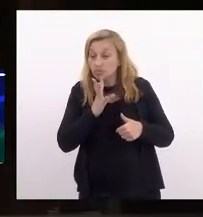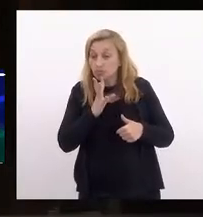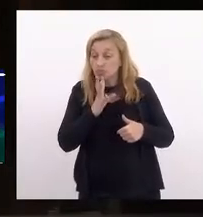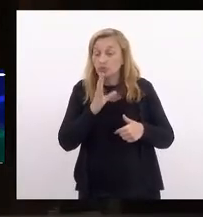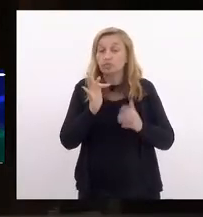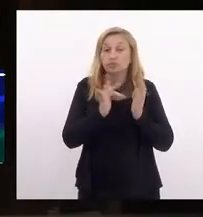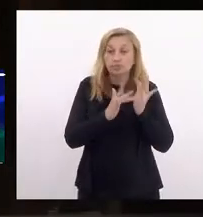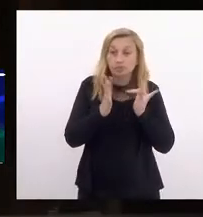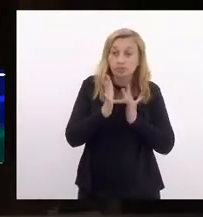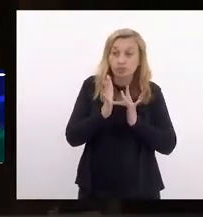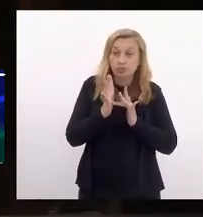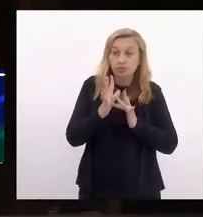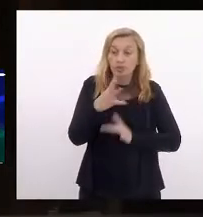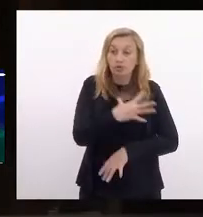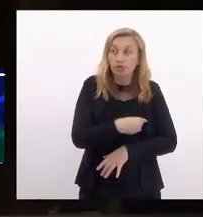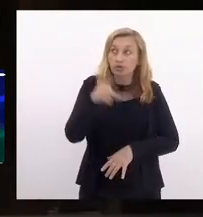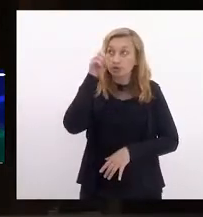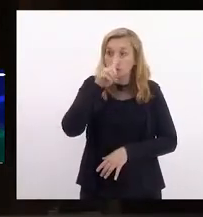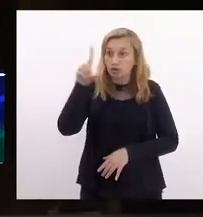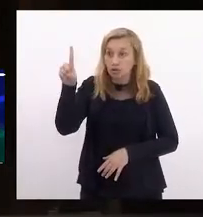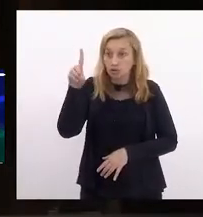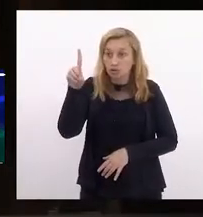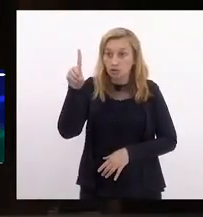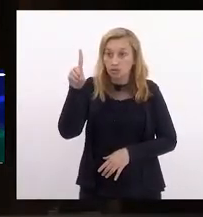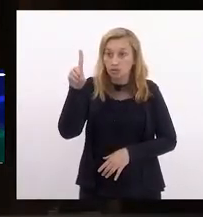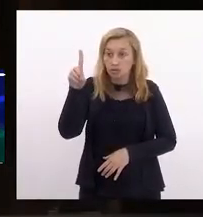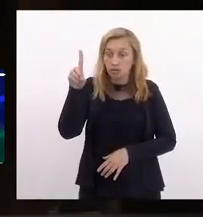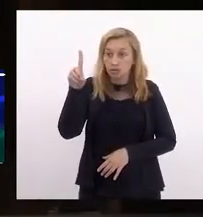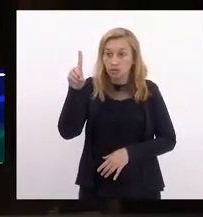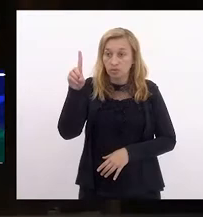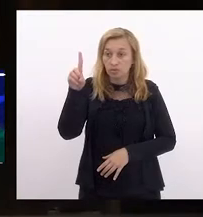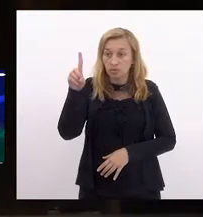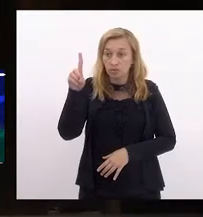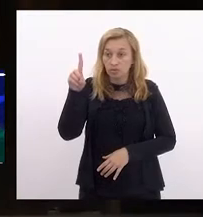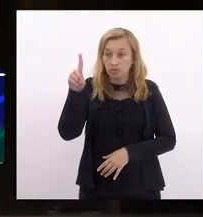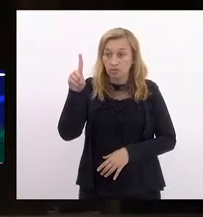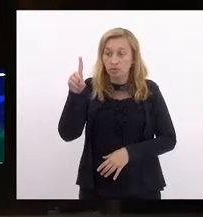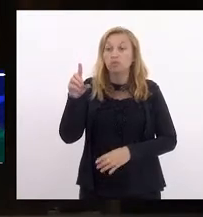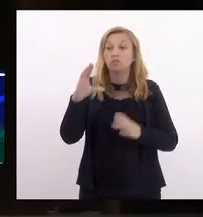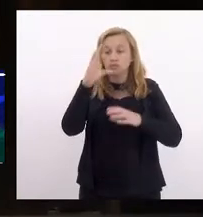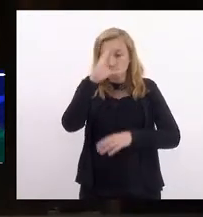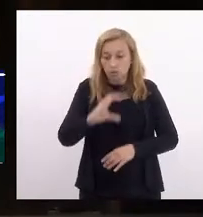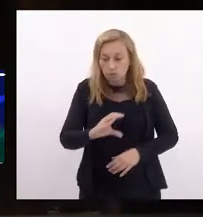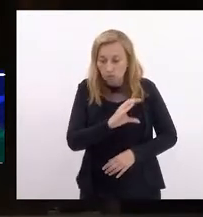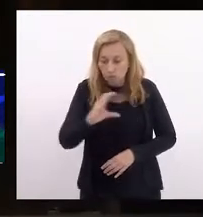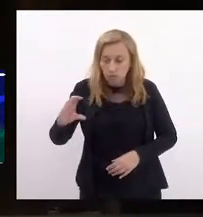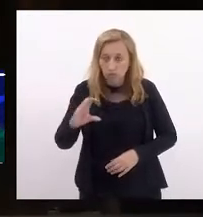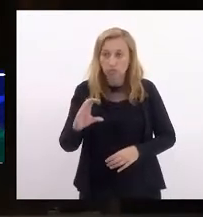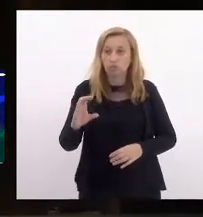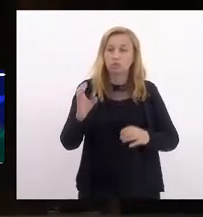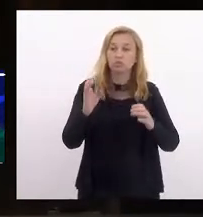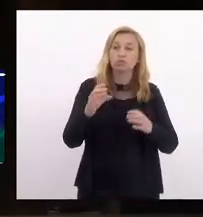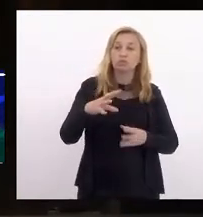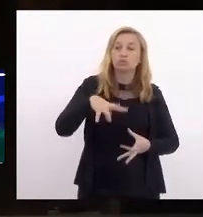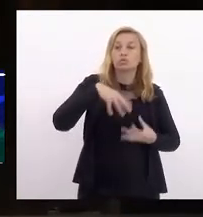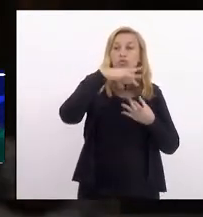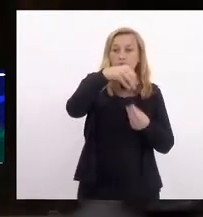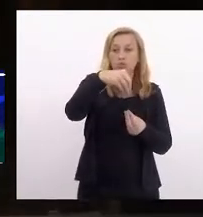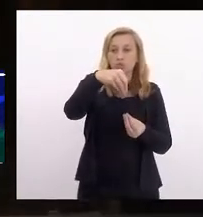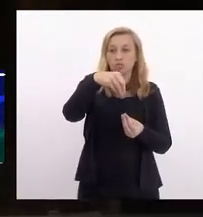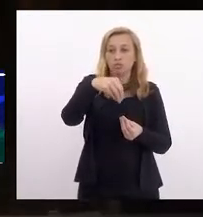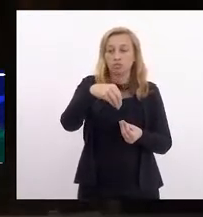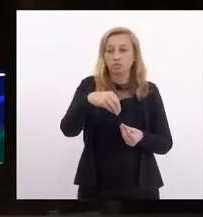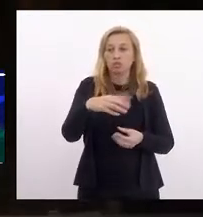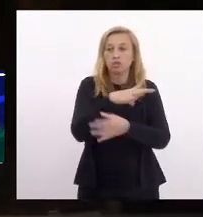em Jesus como filho de Deus em Assis são os católicos assim são os espíritas